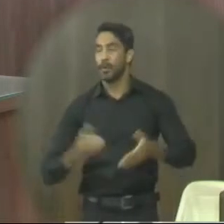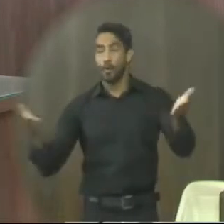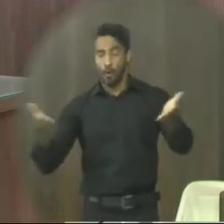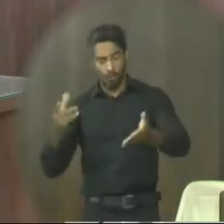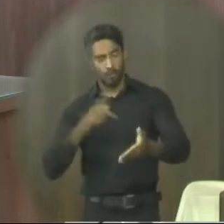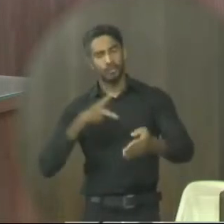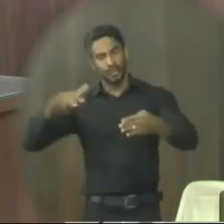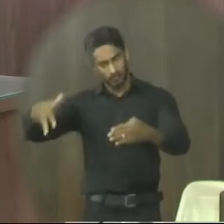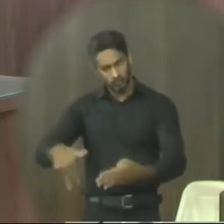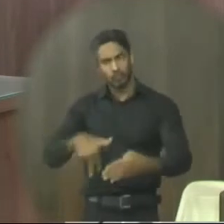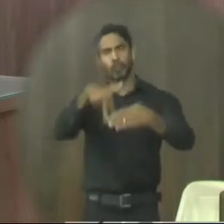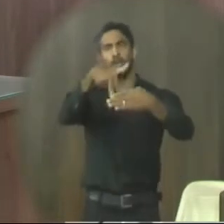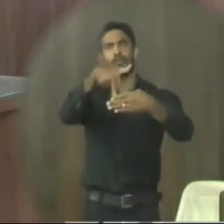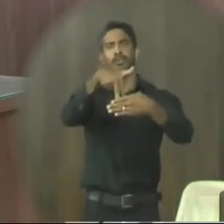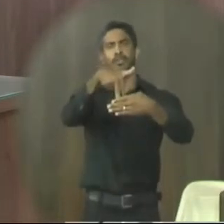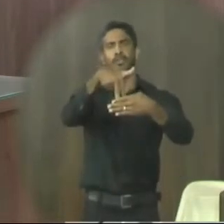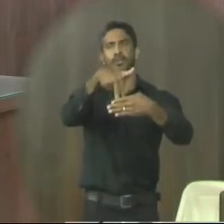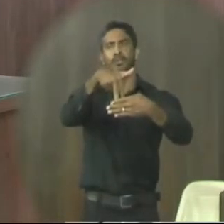temos orador inscrito.